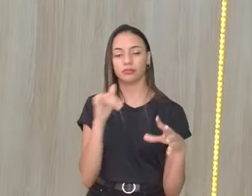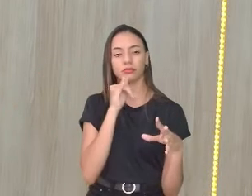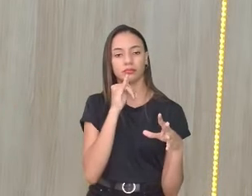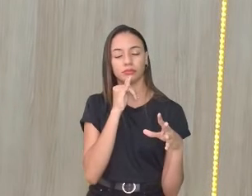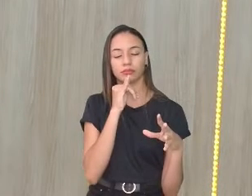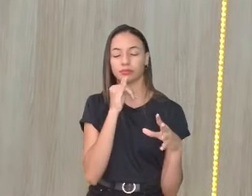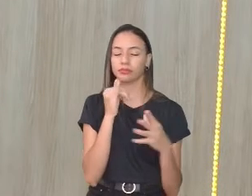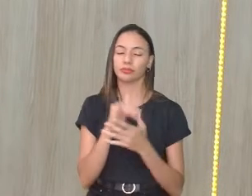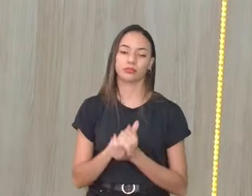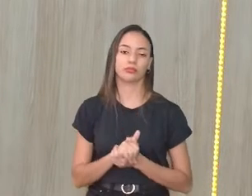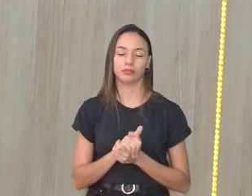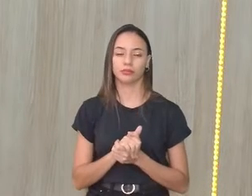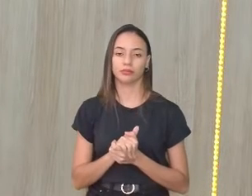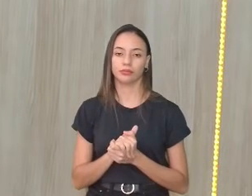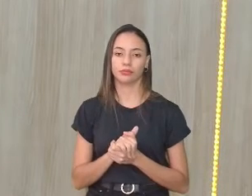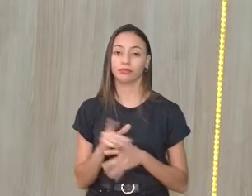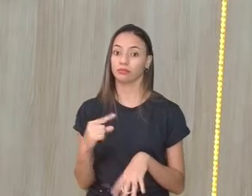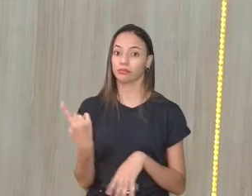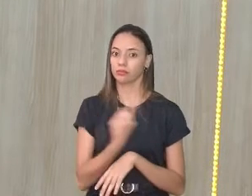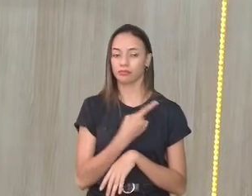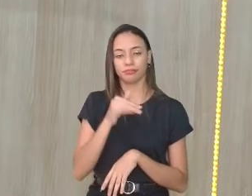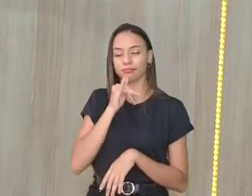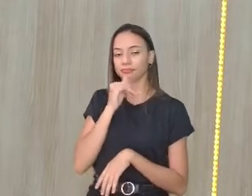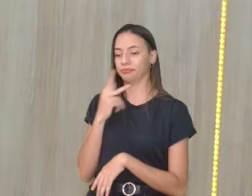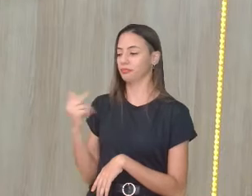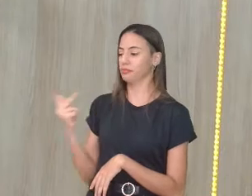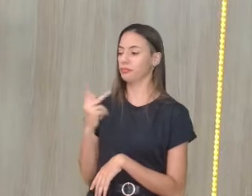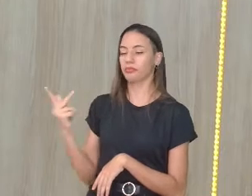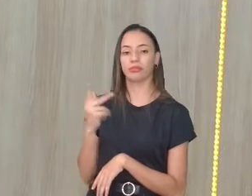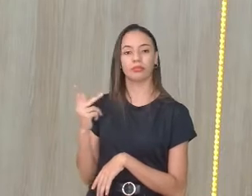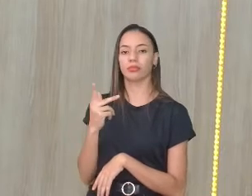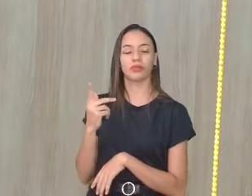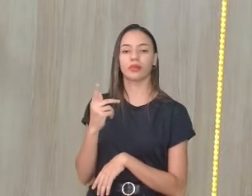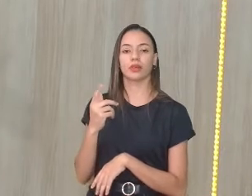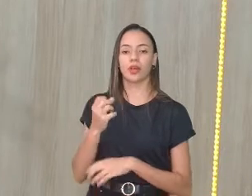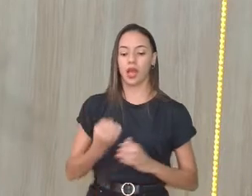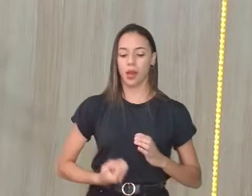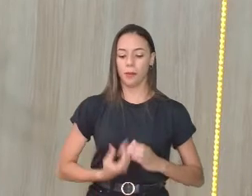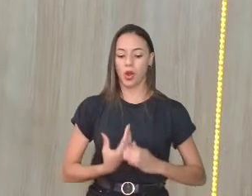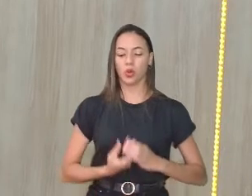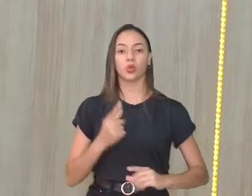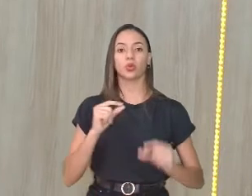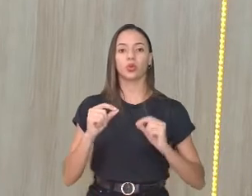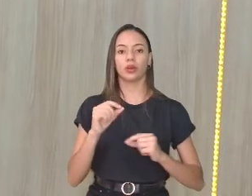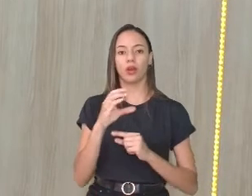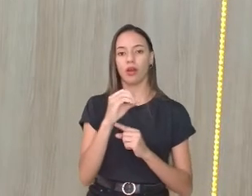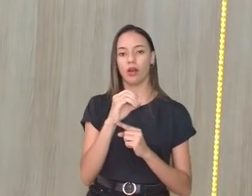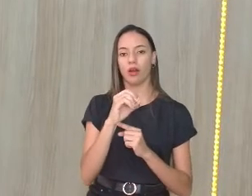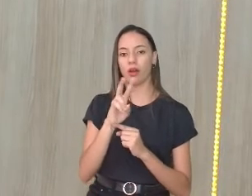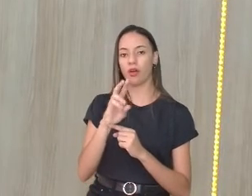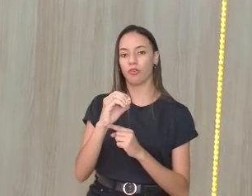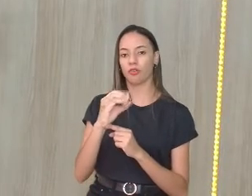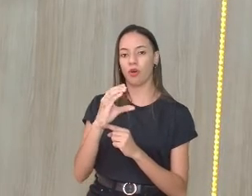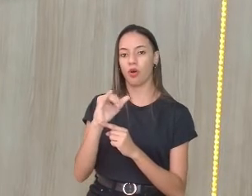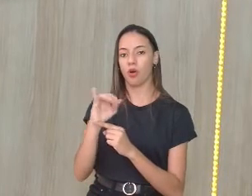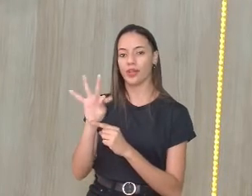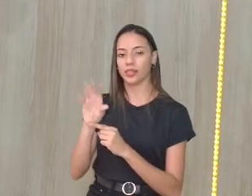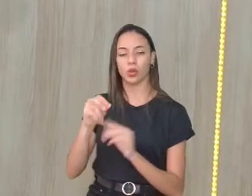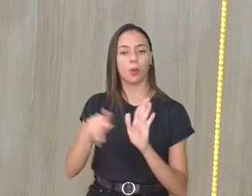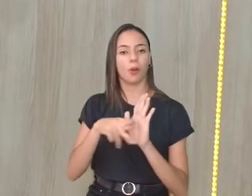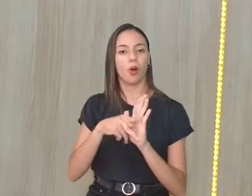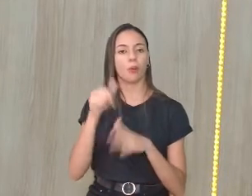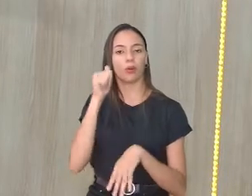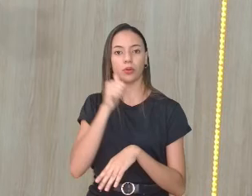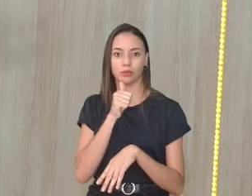dentro... Por exemplo, nós, eu e a professora Viviane, a gente produz o quê? Os ovócitos, né? São os gametas femininos. Nós